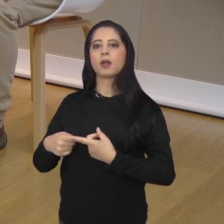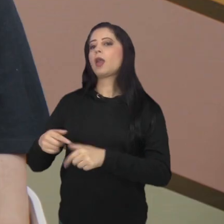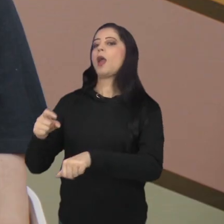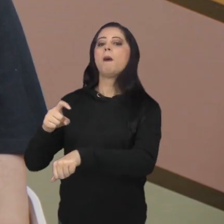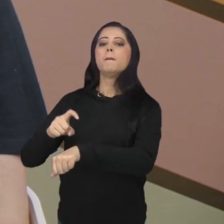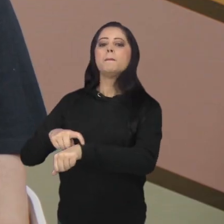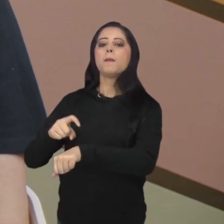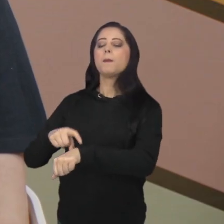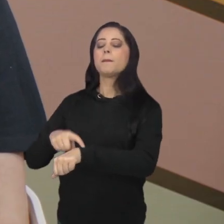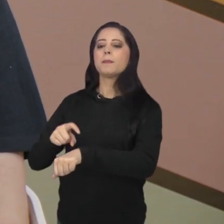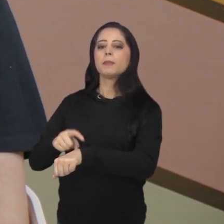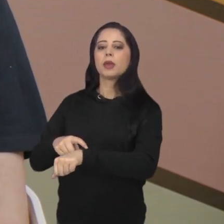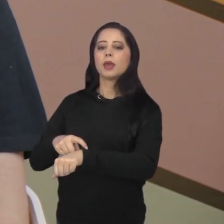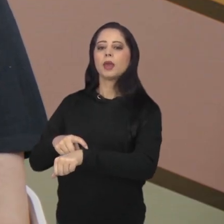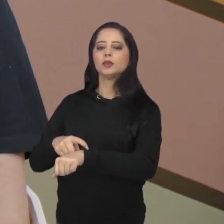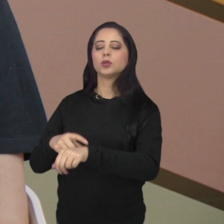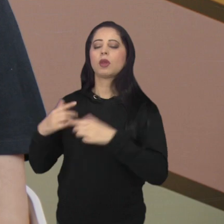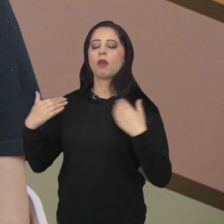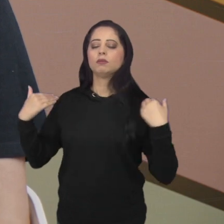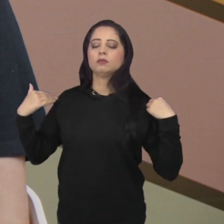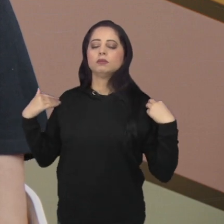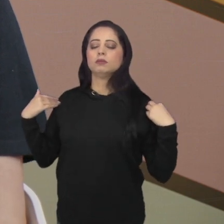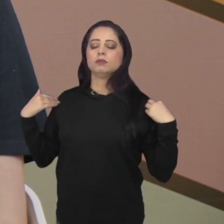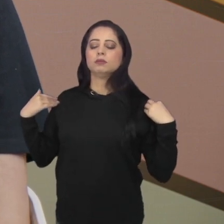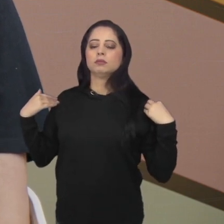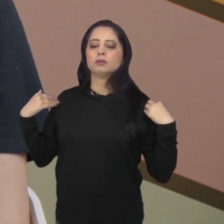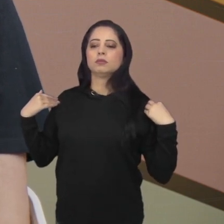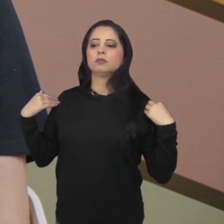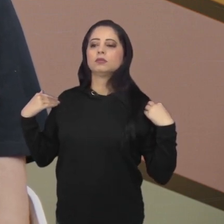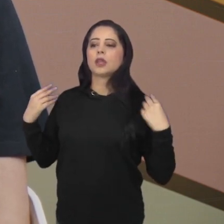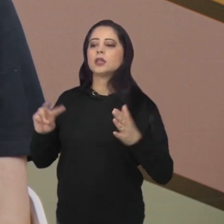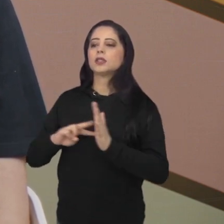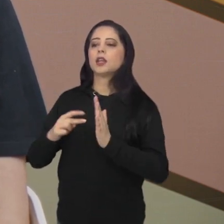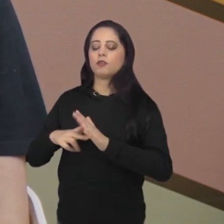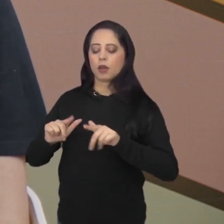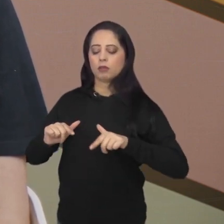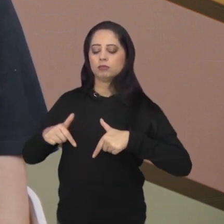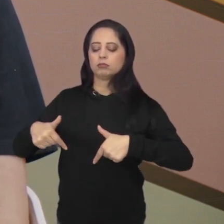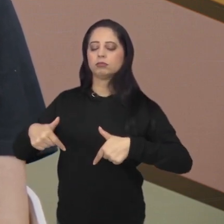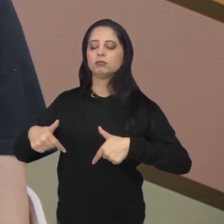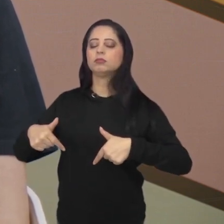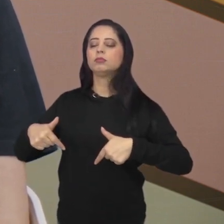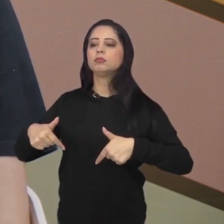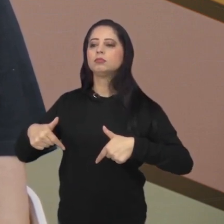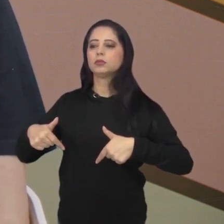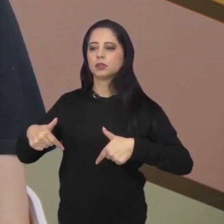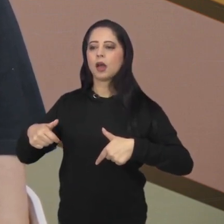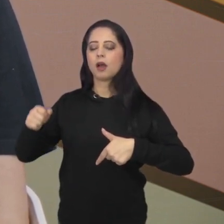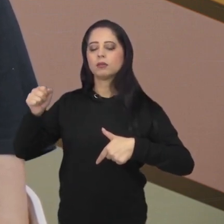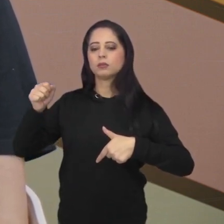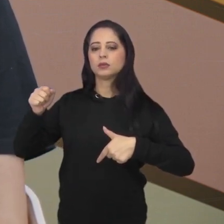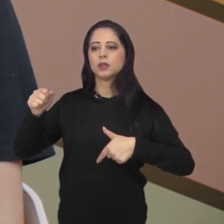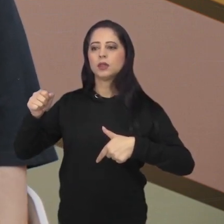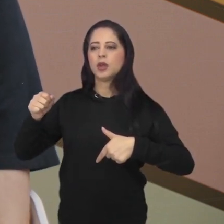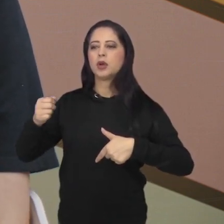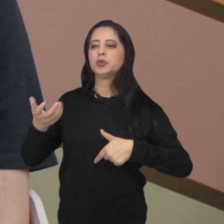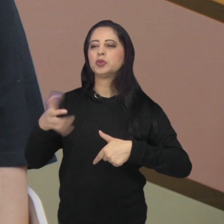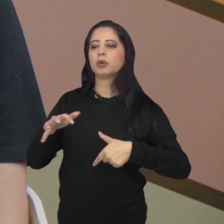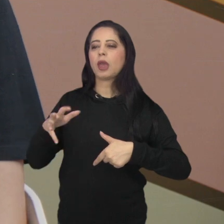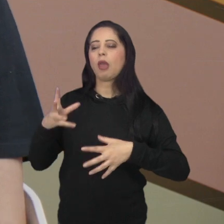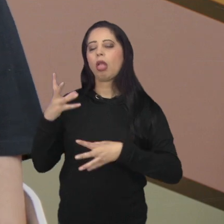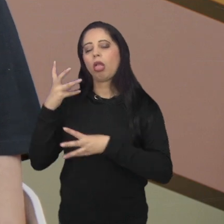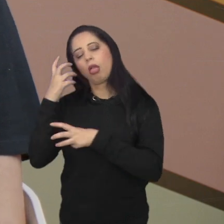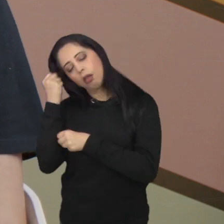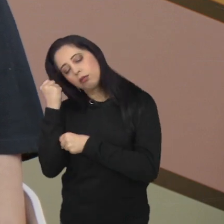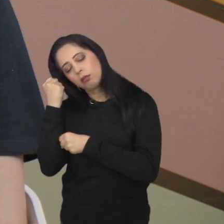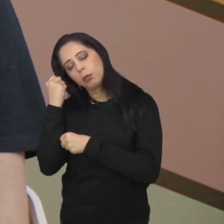momento é um momento de despertar. A gente quer ficar mais presente, mais desperto, né? Não, a gente não quer dormir